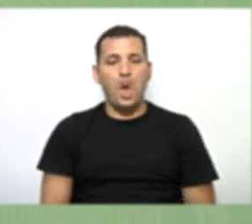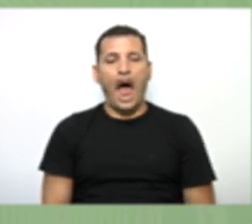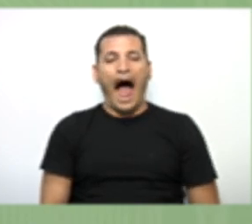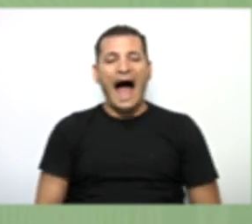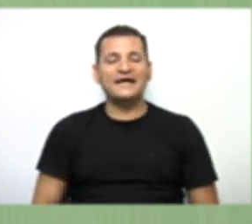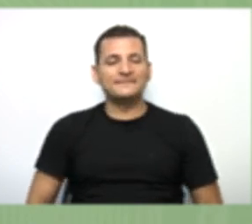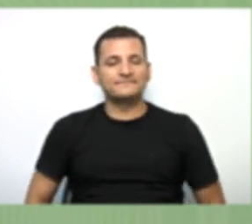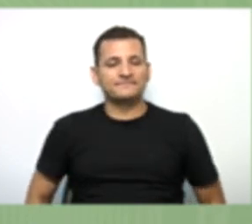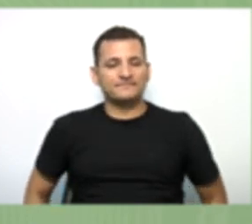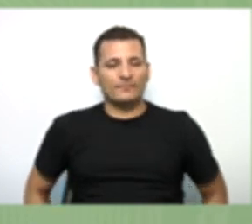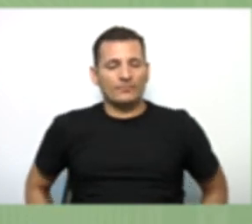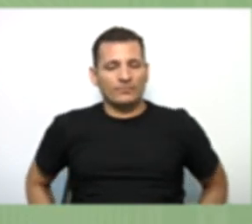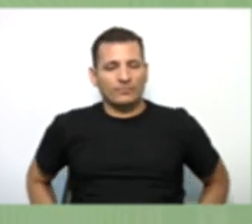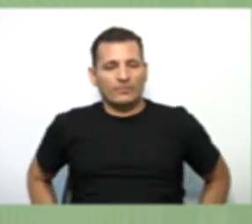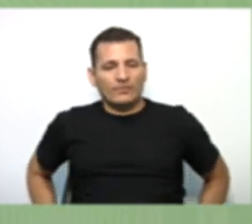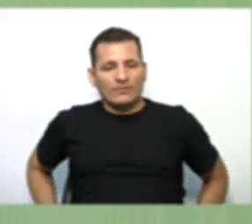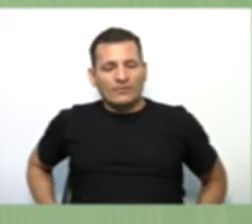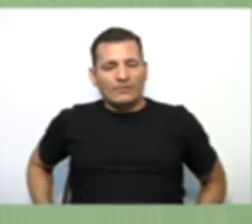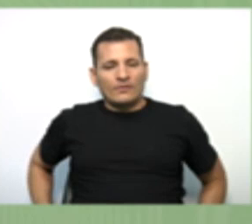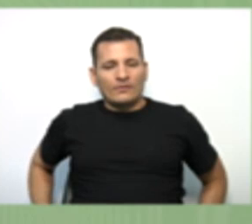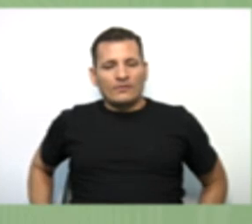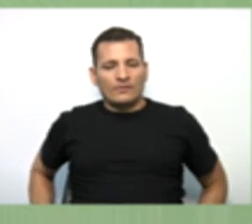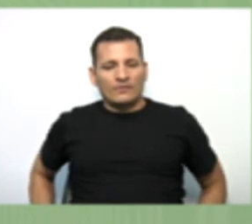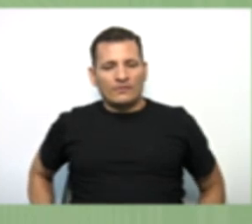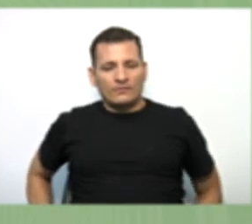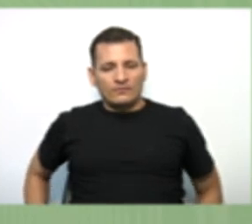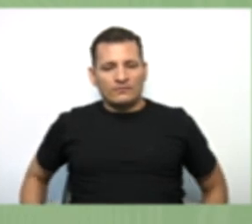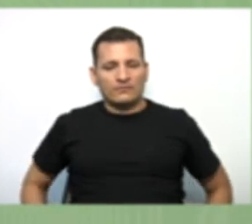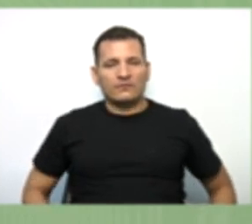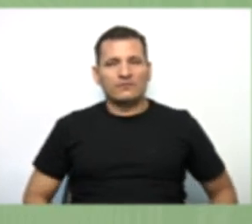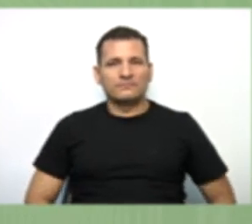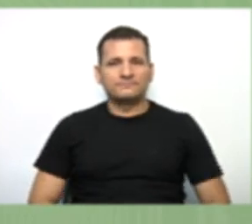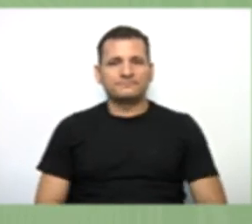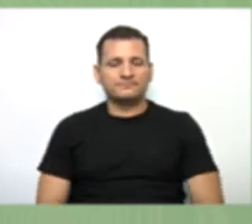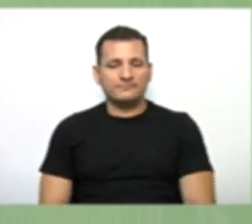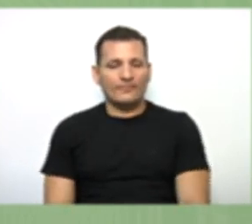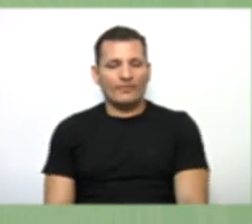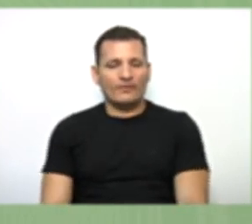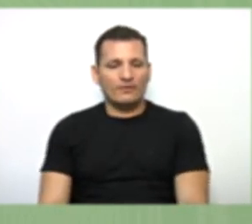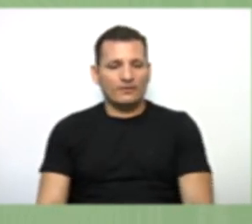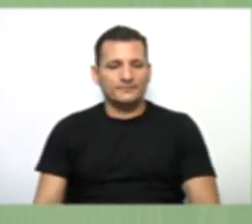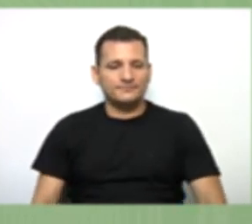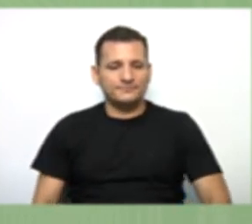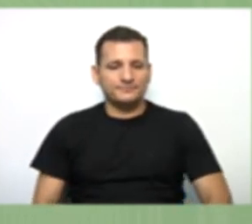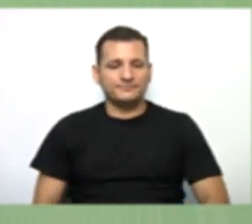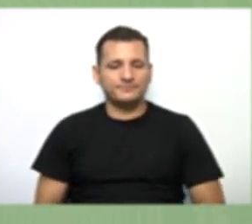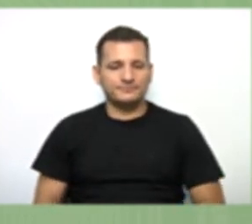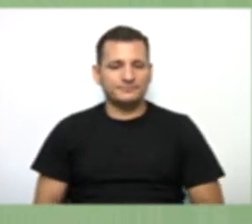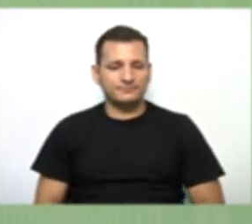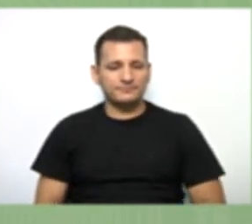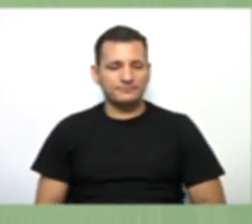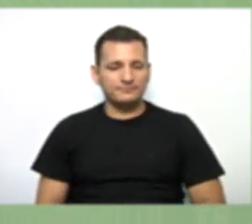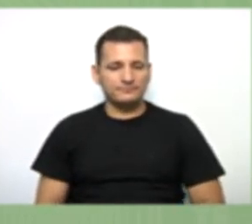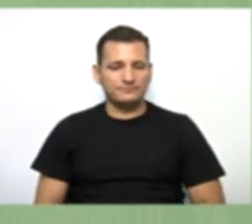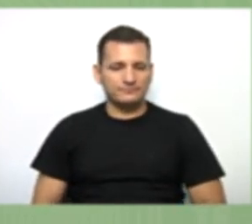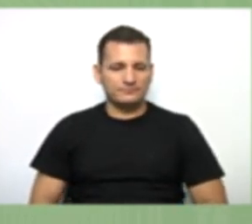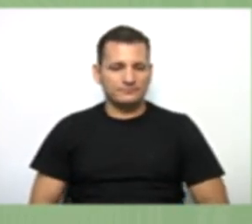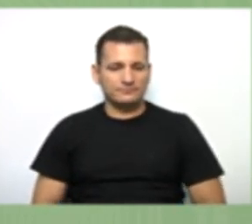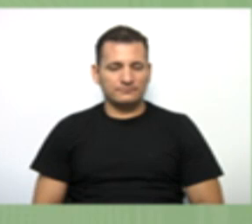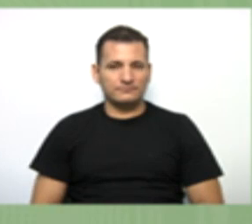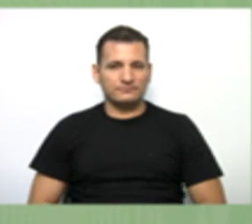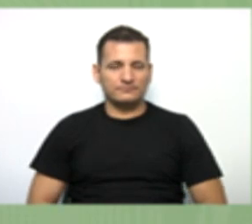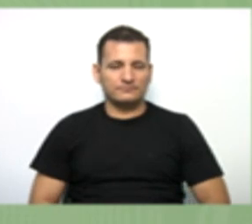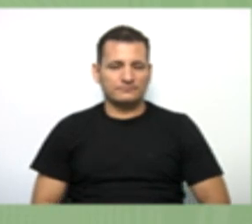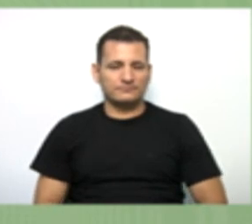128, 64, 32, 16, 8, 4, 2,